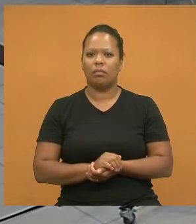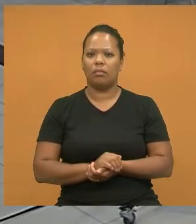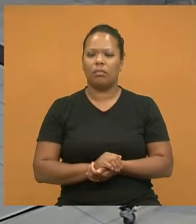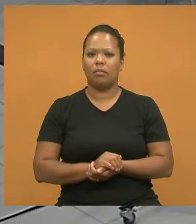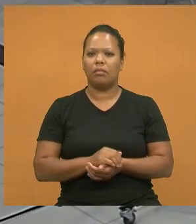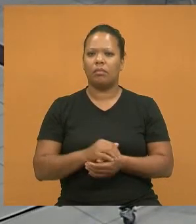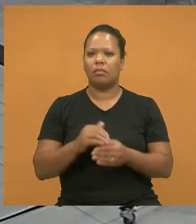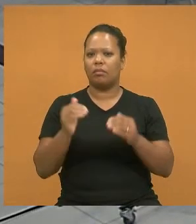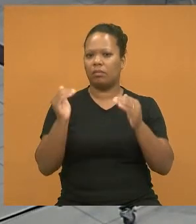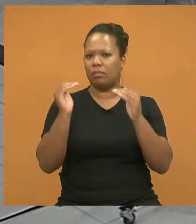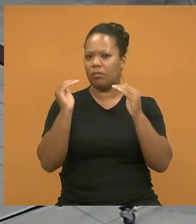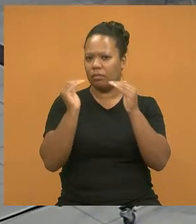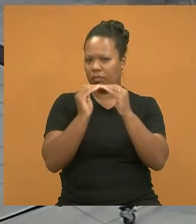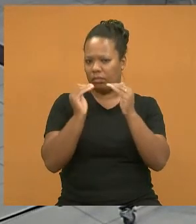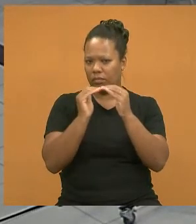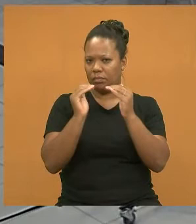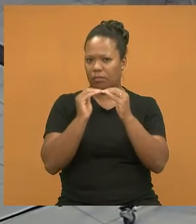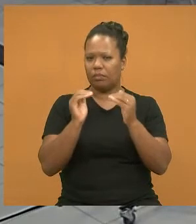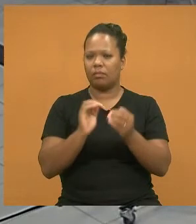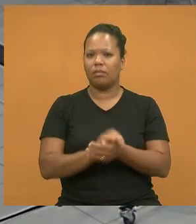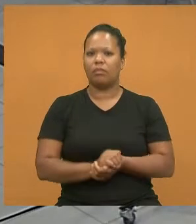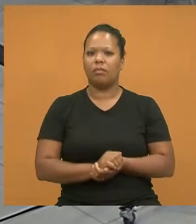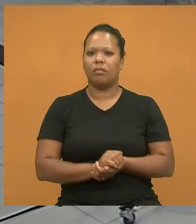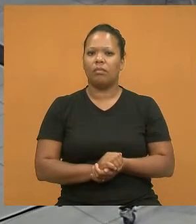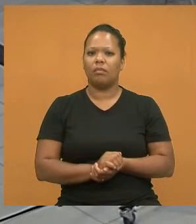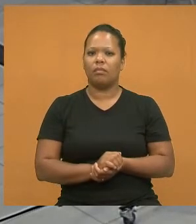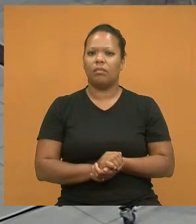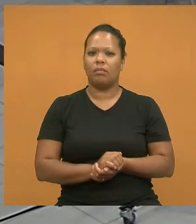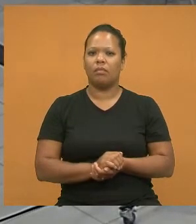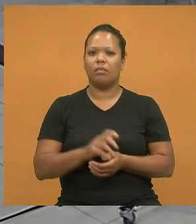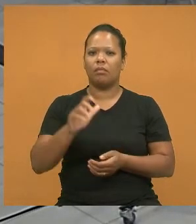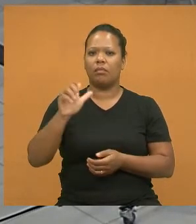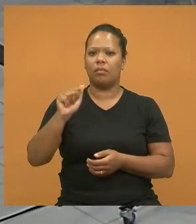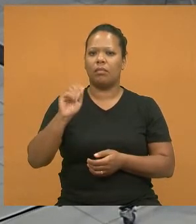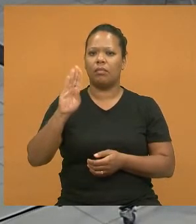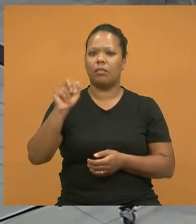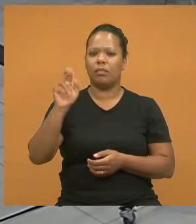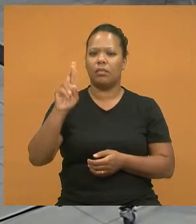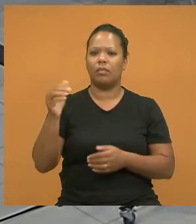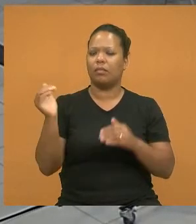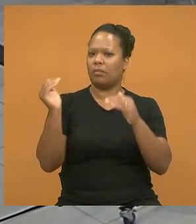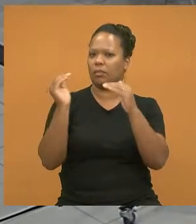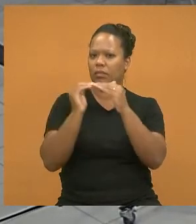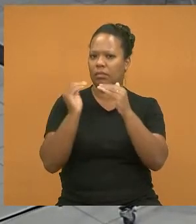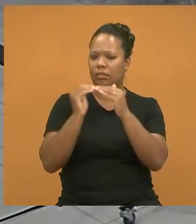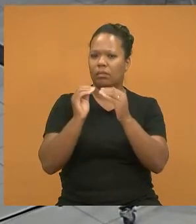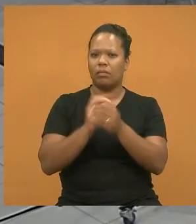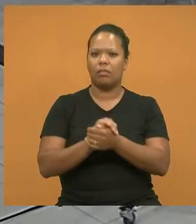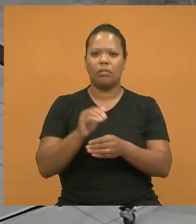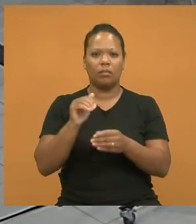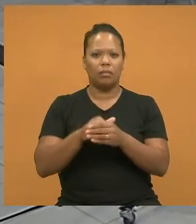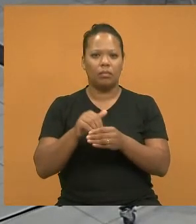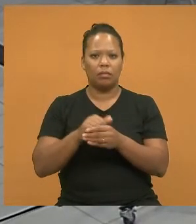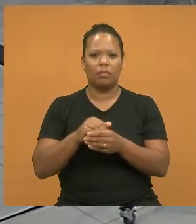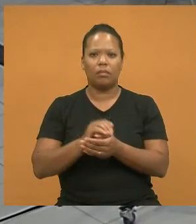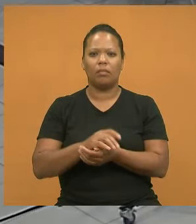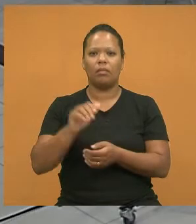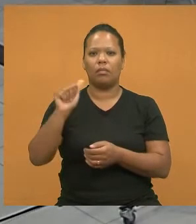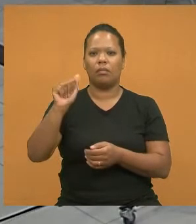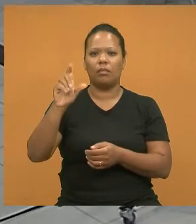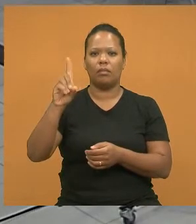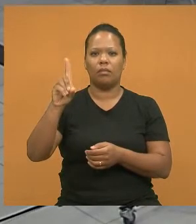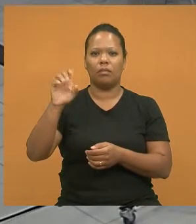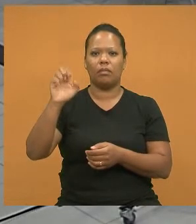Meu voto é favorável. Como vota, vereador Abner de Madureira? Favorável. Como vota, vereador Aderbal